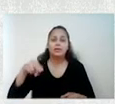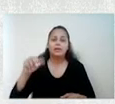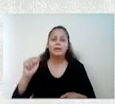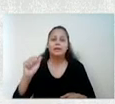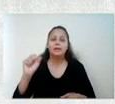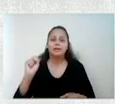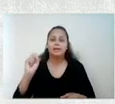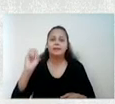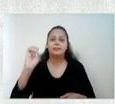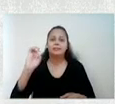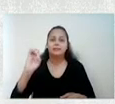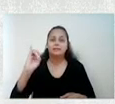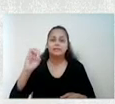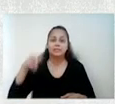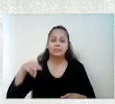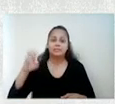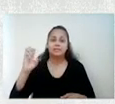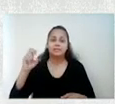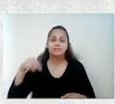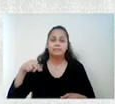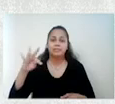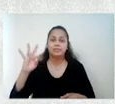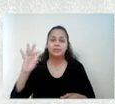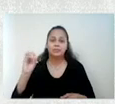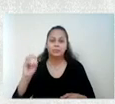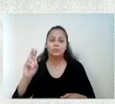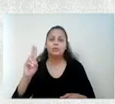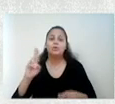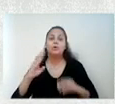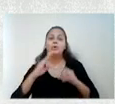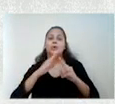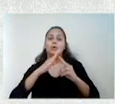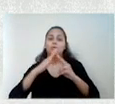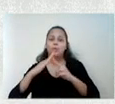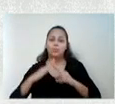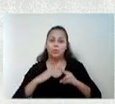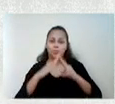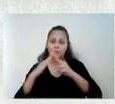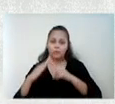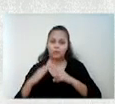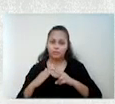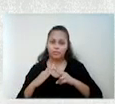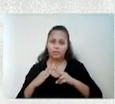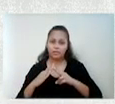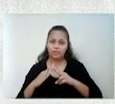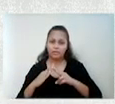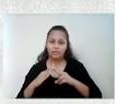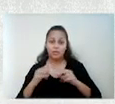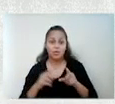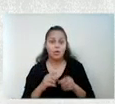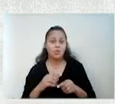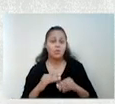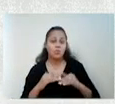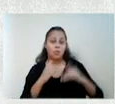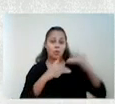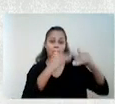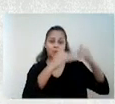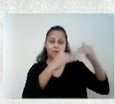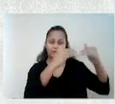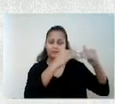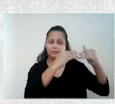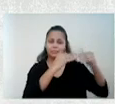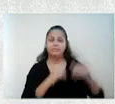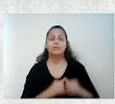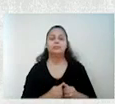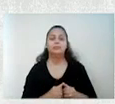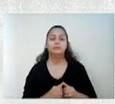renascimento urbano, ok? É uma consequência, então, do crescimento do comércio, certo?